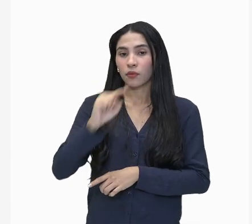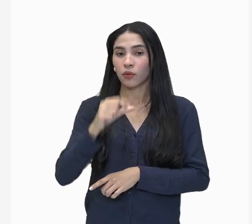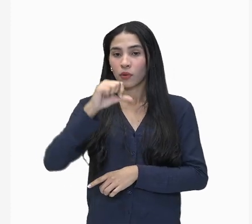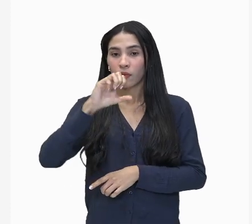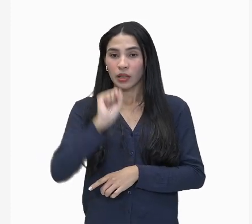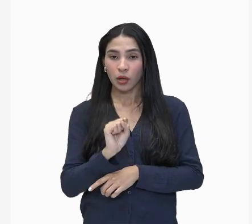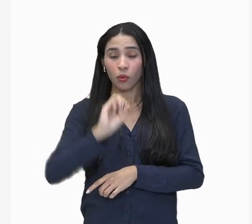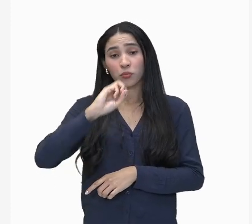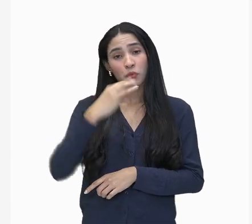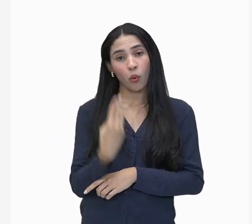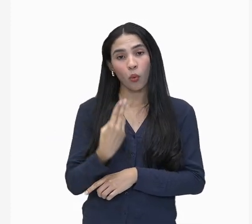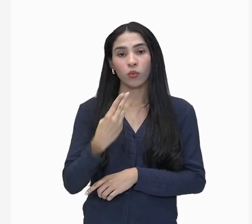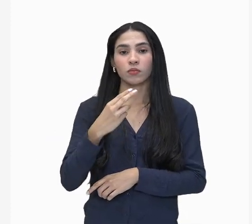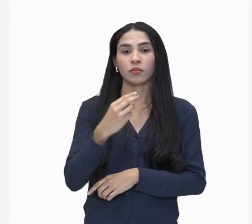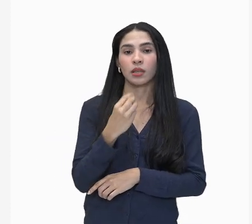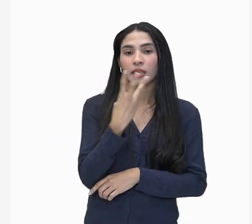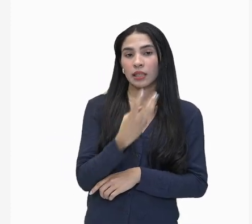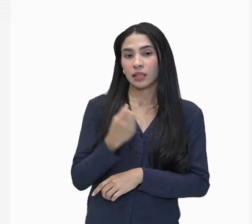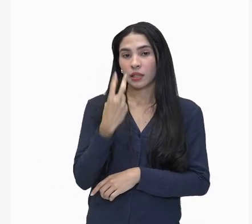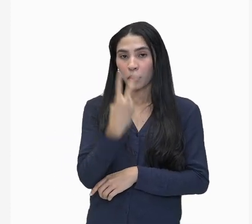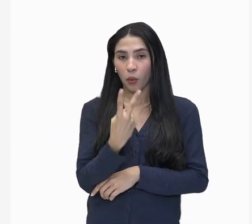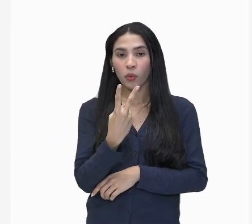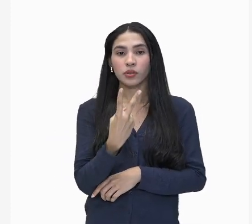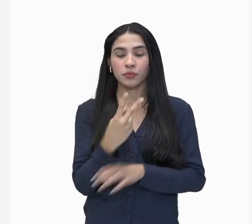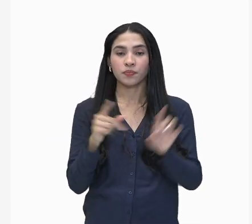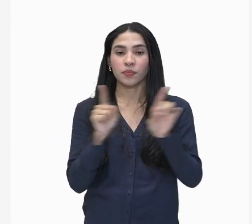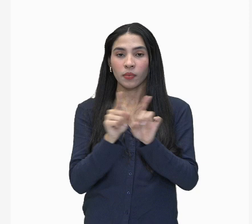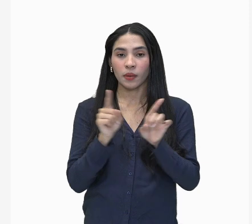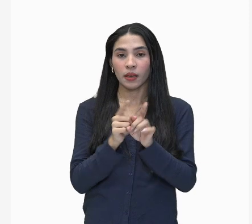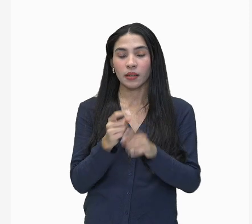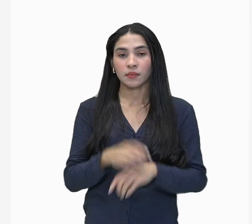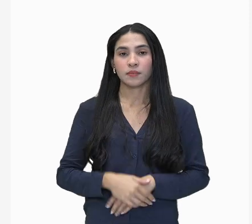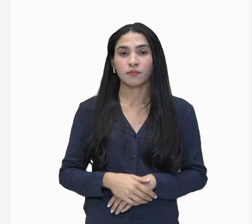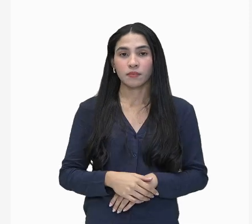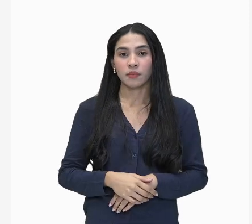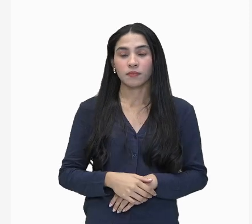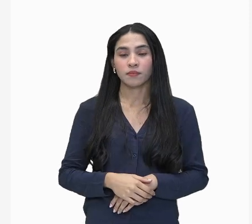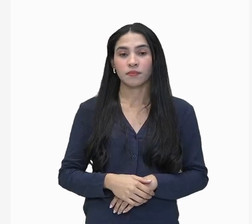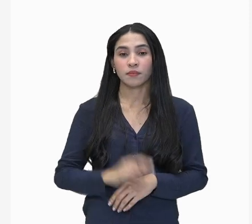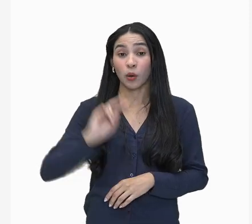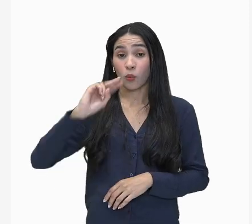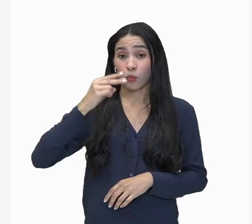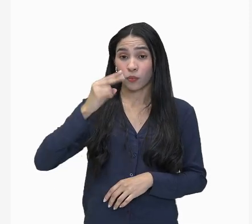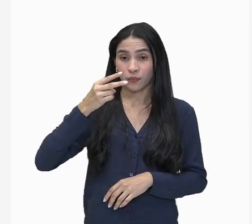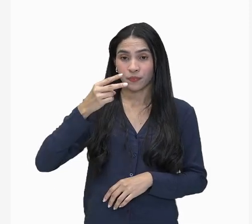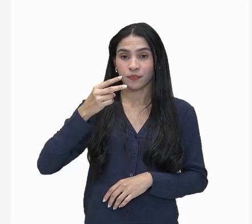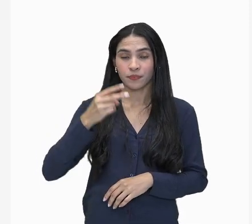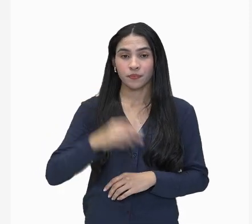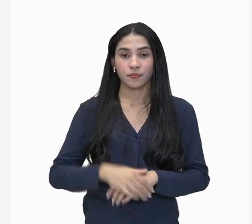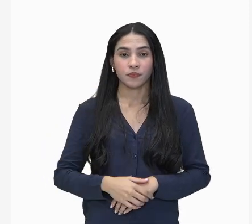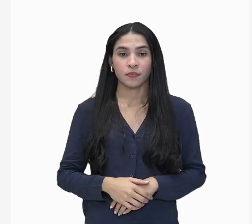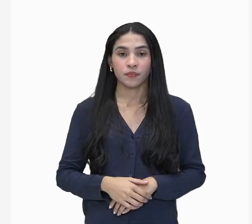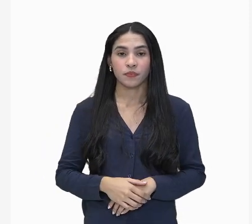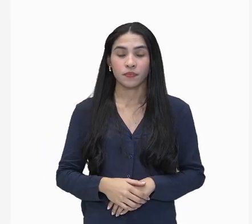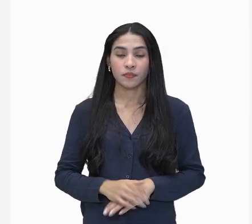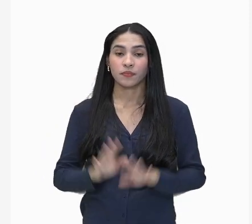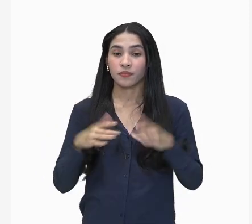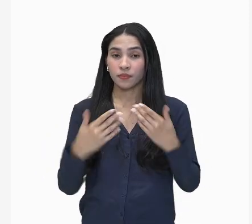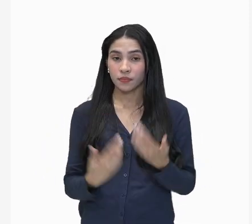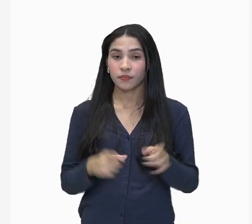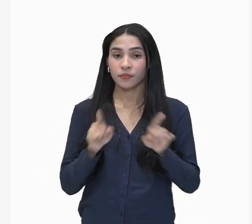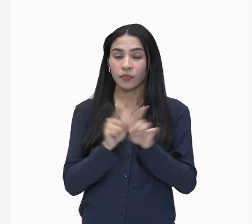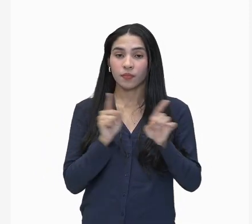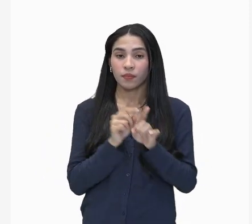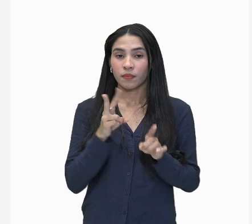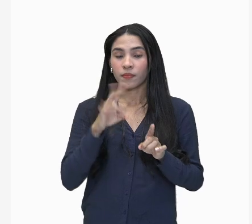31,98 ou 32, seguindo ali o arredondamento, a fórmula de arredondamento. E aí a gente vai